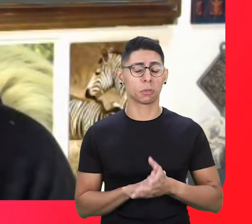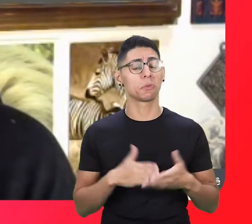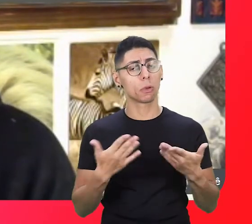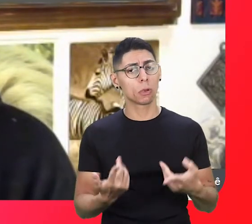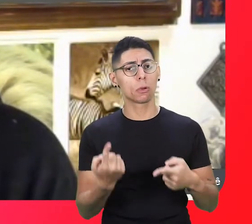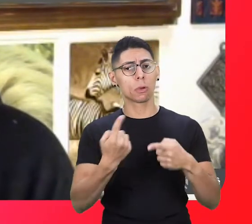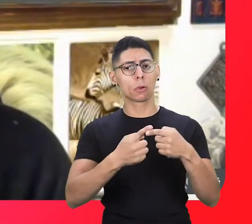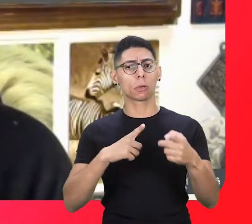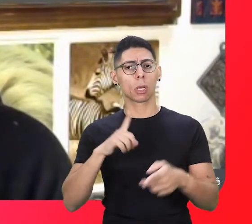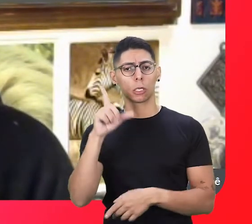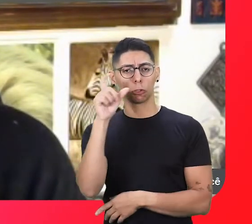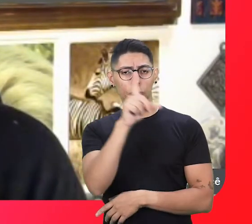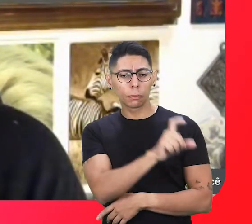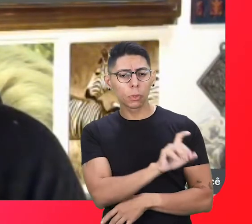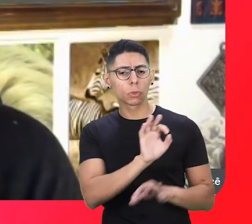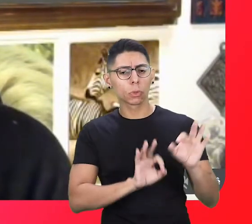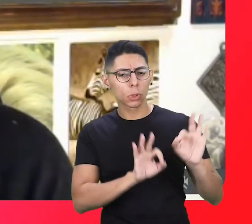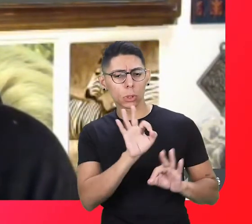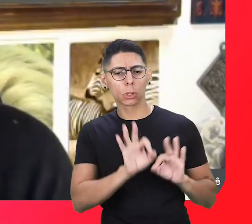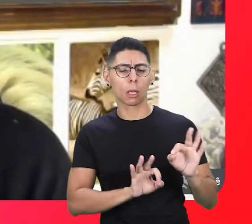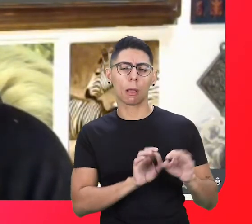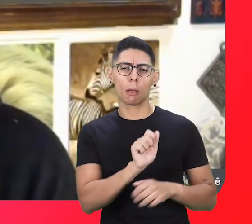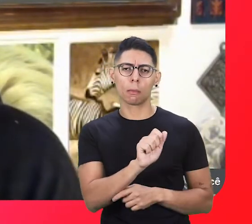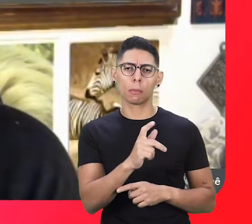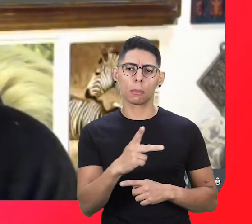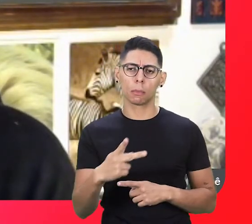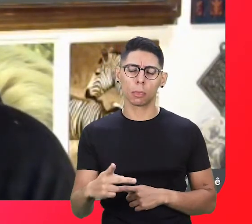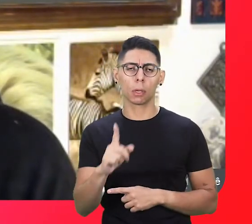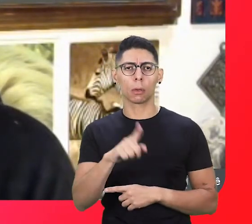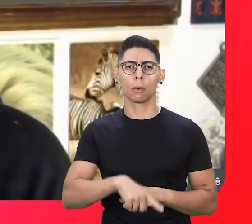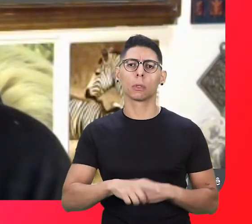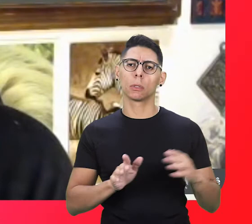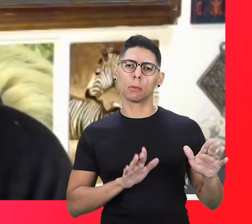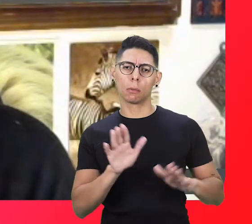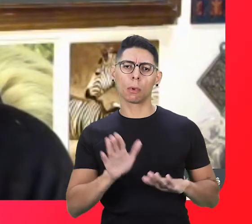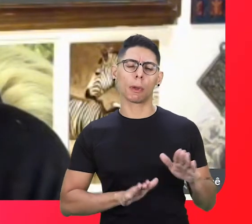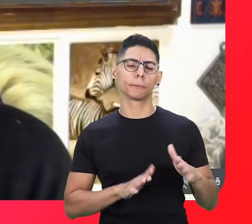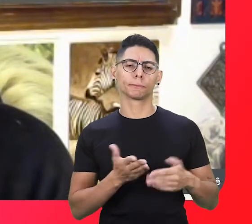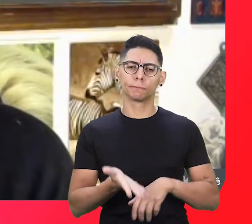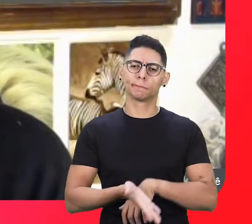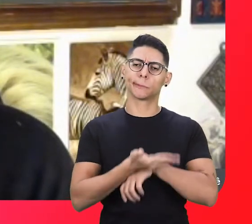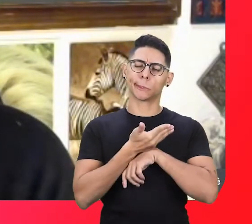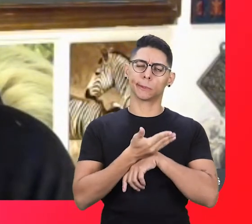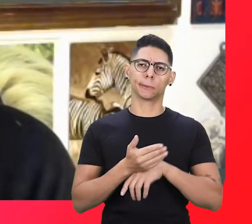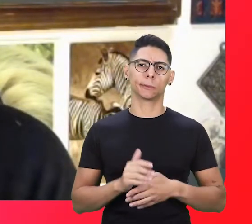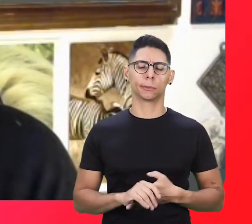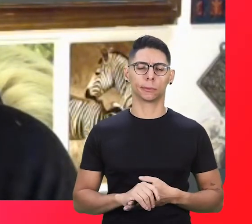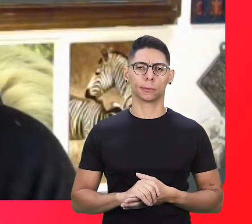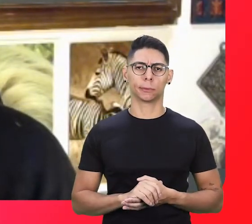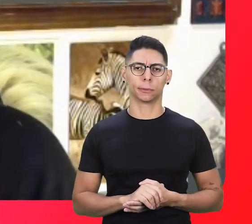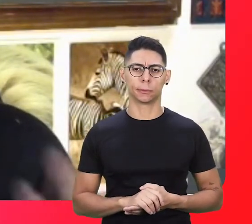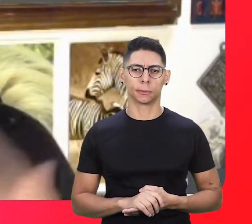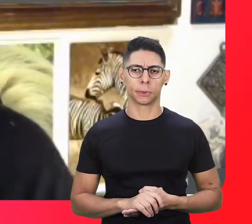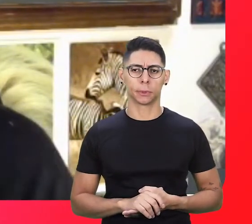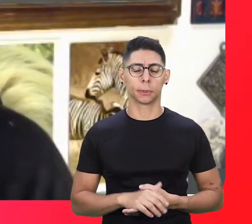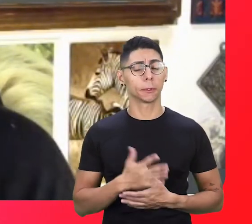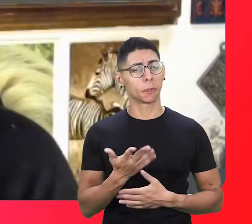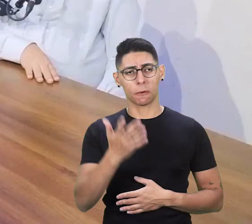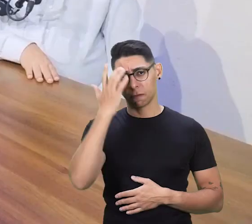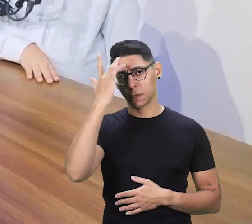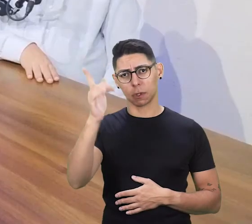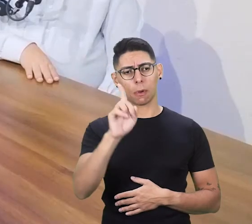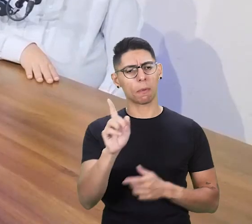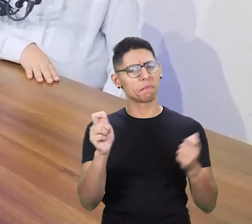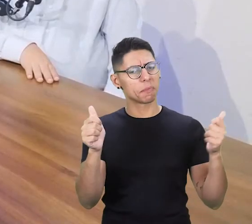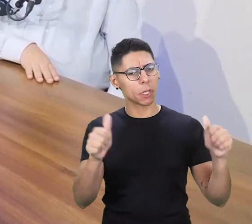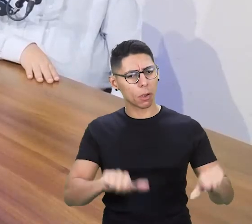fazer aplicativo com acessibilidade, é muito atrasado. Não é simples, viu, Antônio? É Cláudia, pior do que a internet.